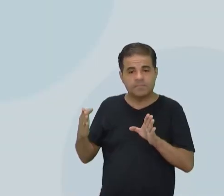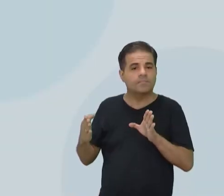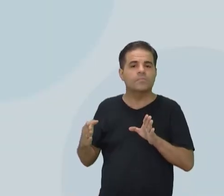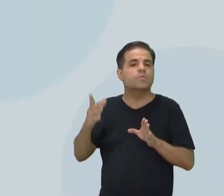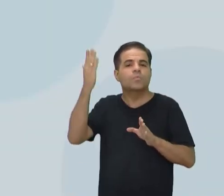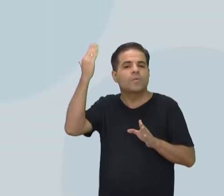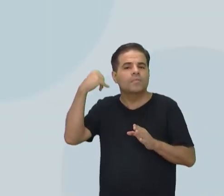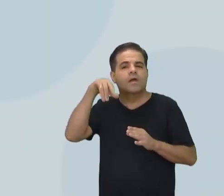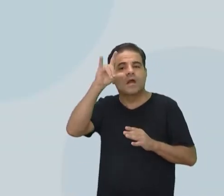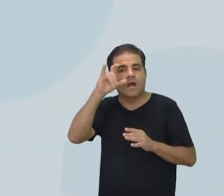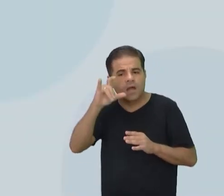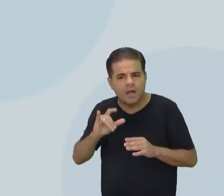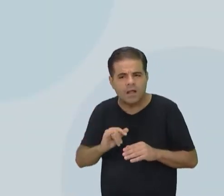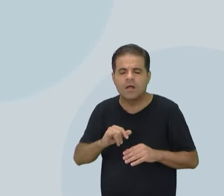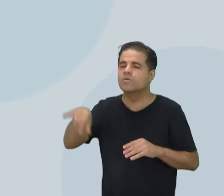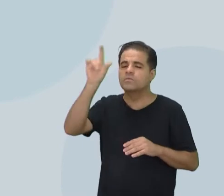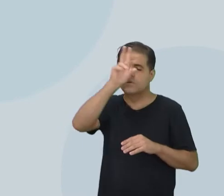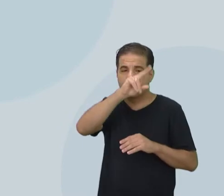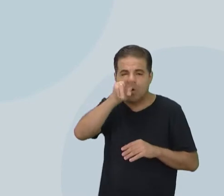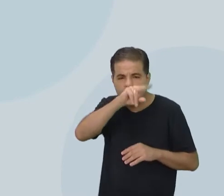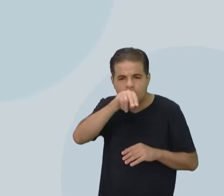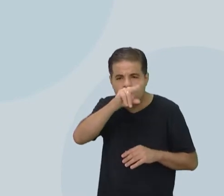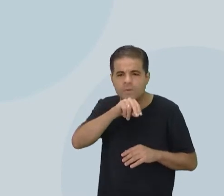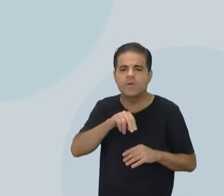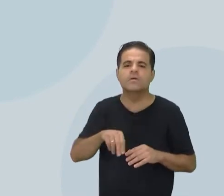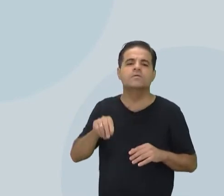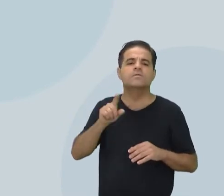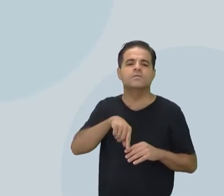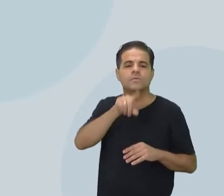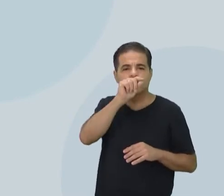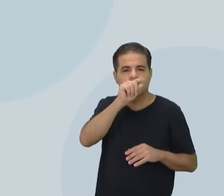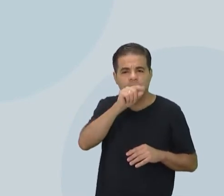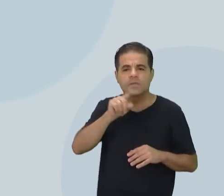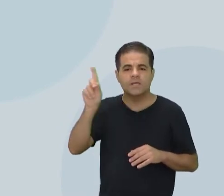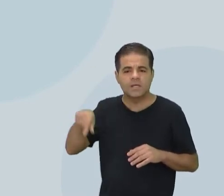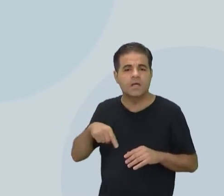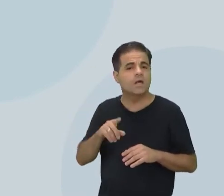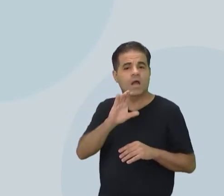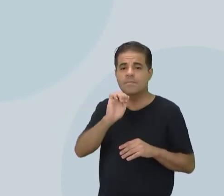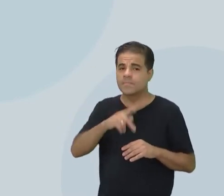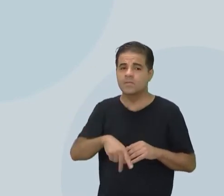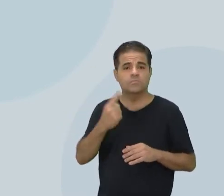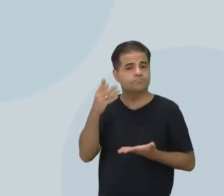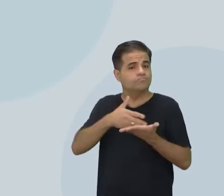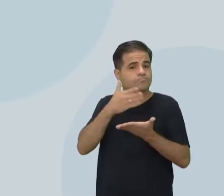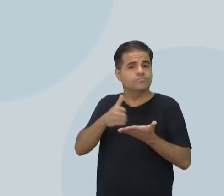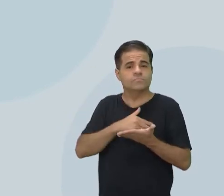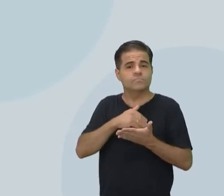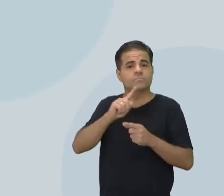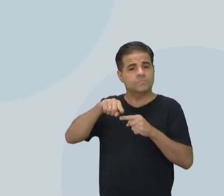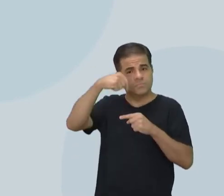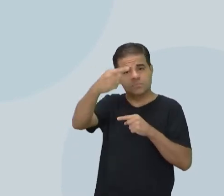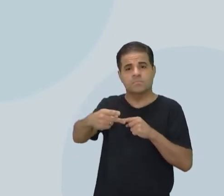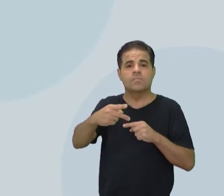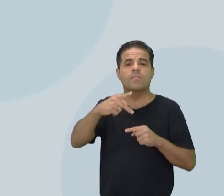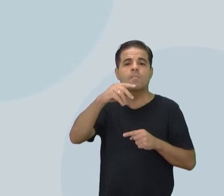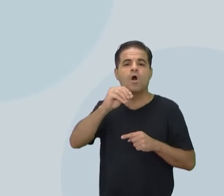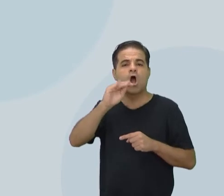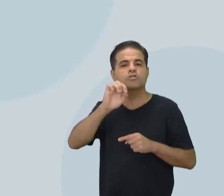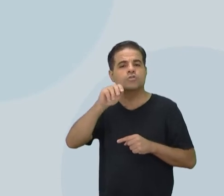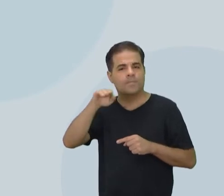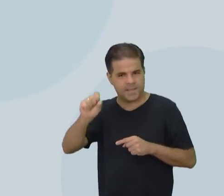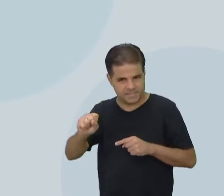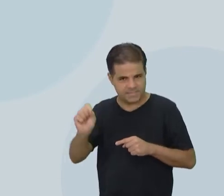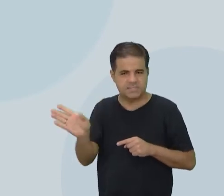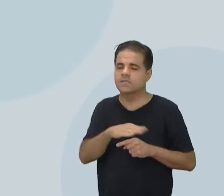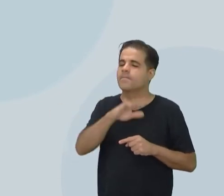do Instagram, nem do Twitter. Ele é século XIX, né? Sim, e o cara tá lá, o capítulo de um livro, Memórias Póstumas de Brás Cubas,